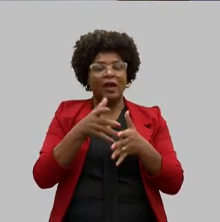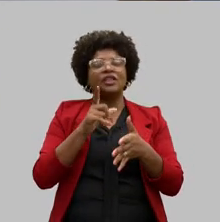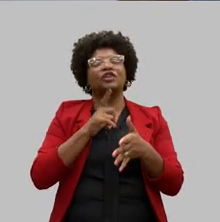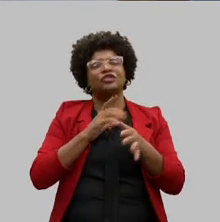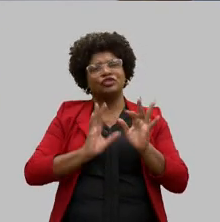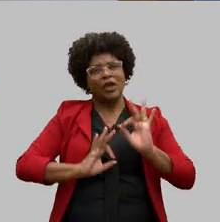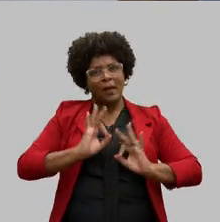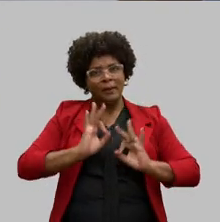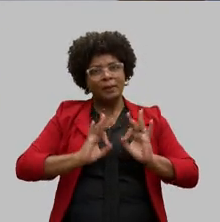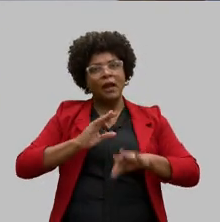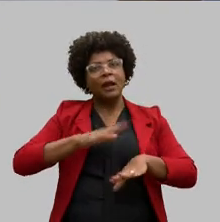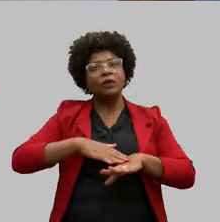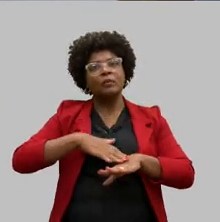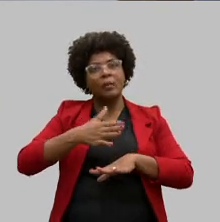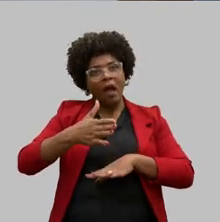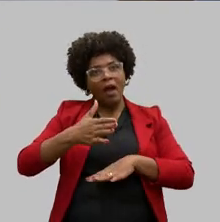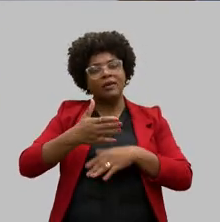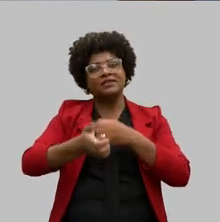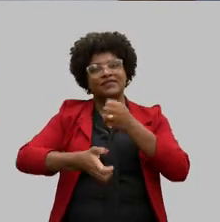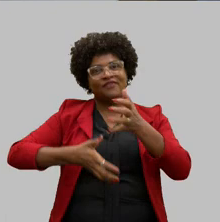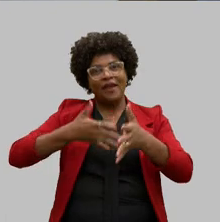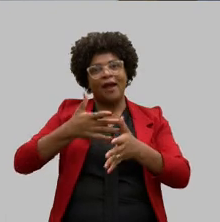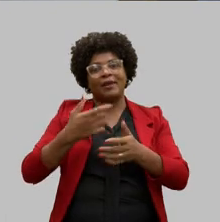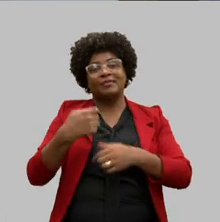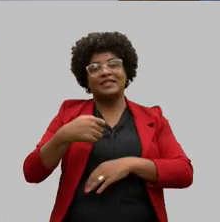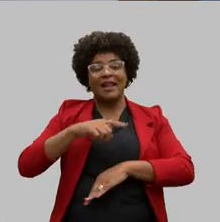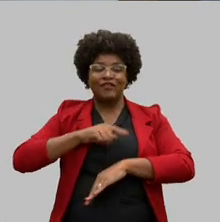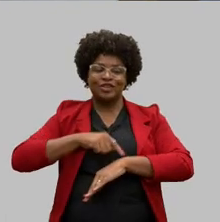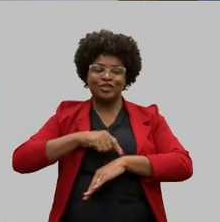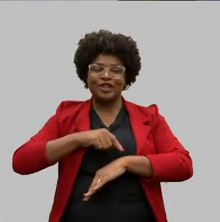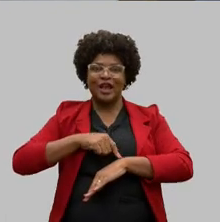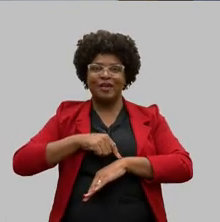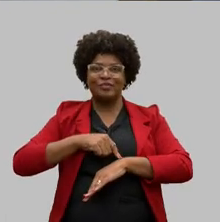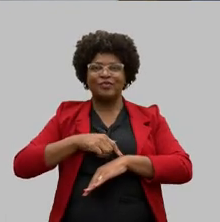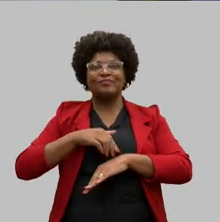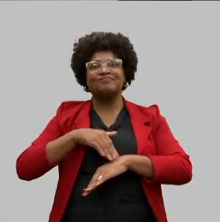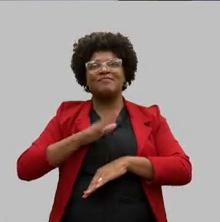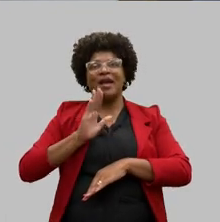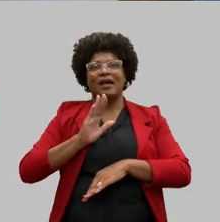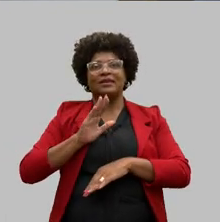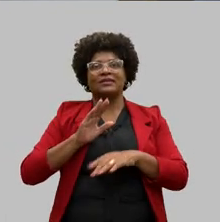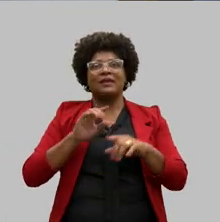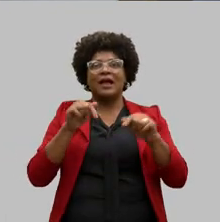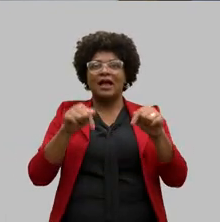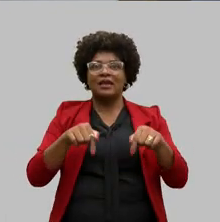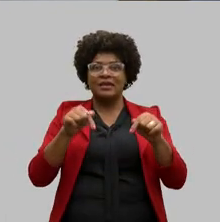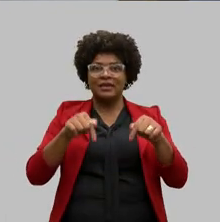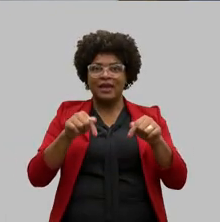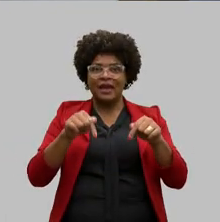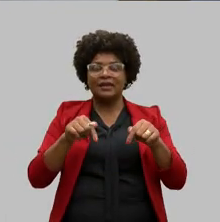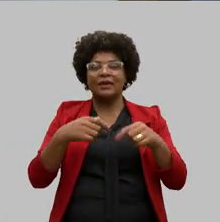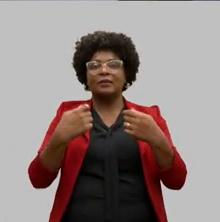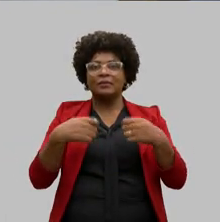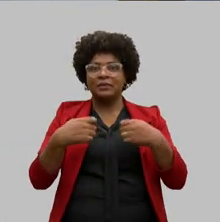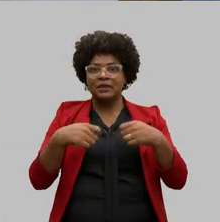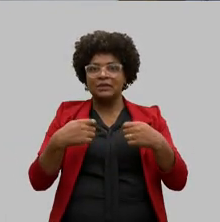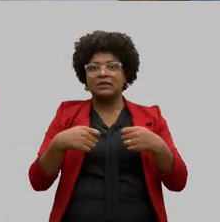para um tempo maior mas a primeira coisa que eu quero deixar muito claro é que nós precisamos alinhar o discurso